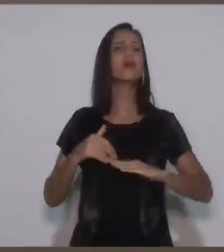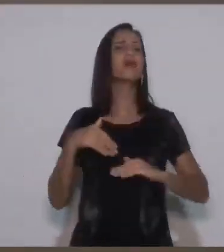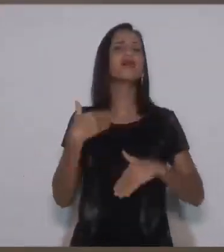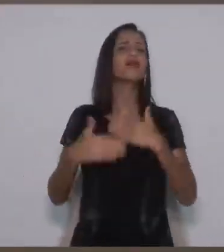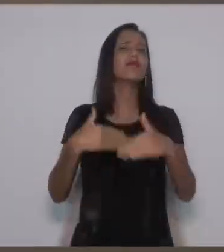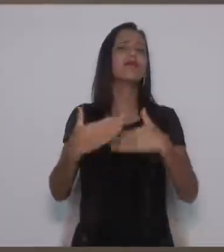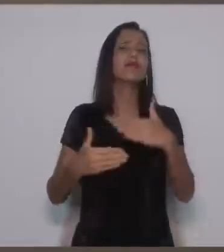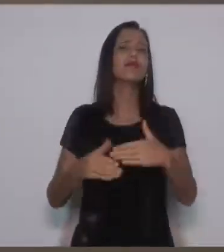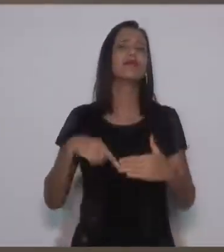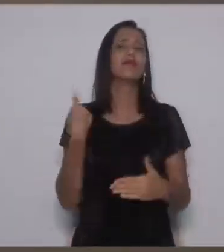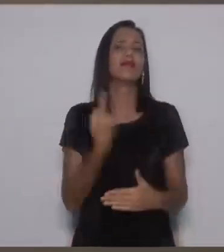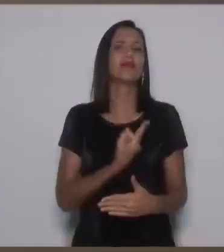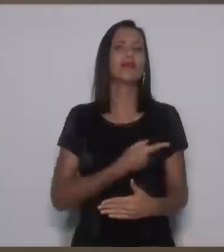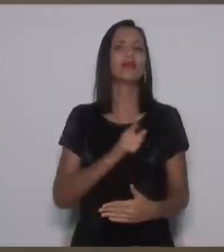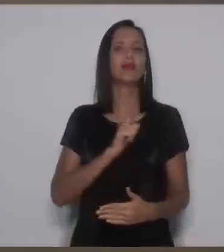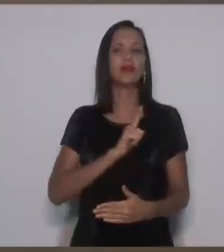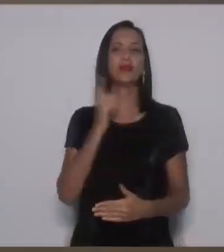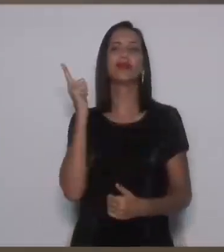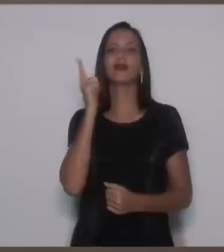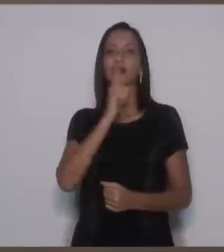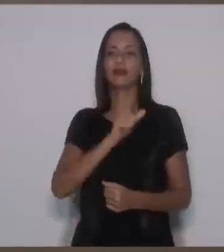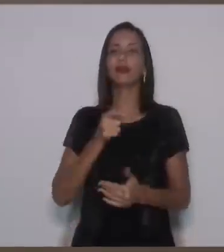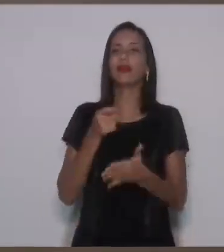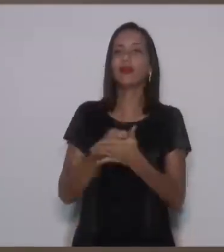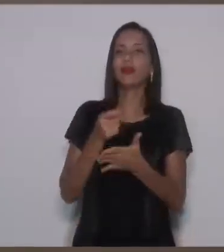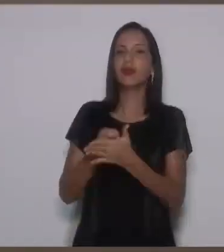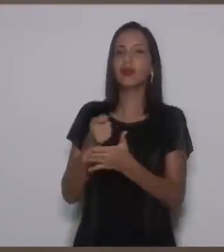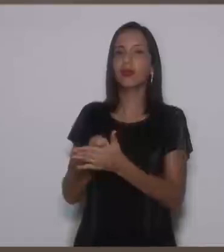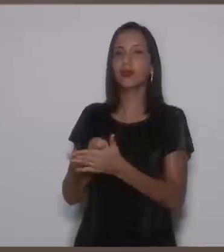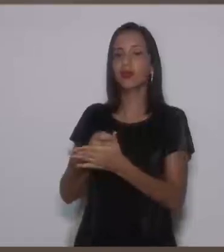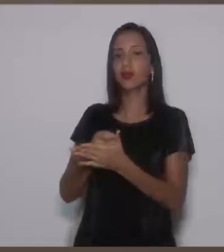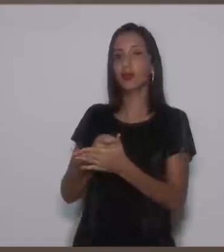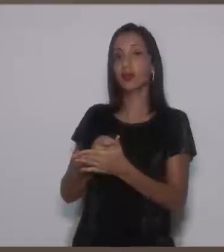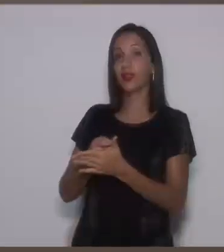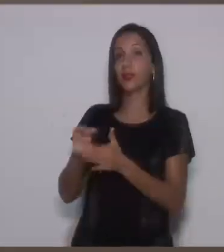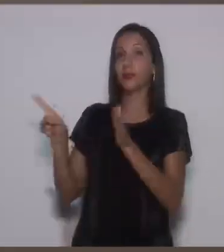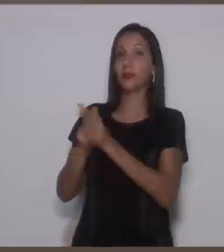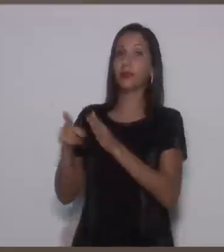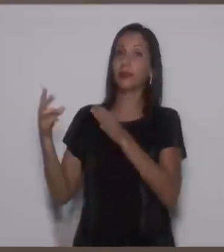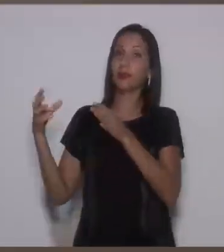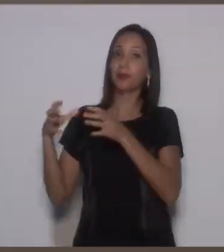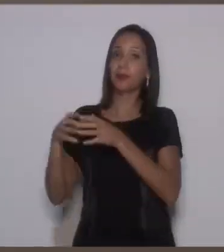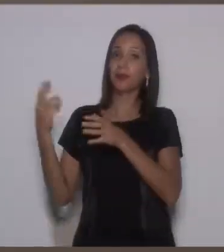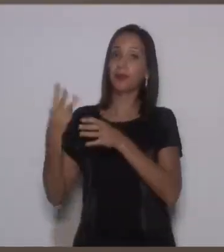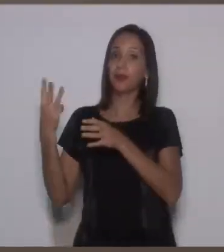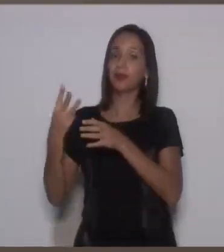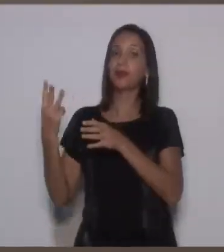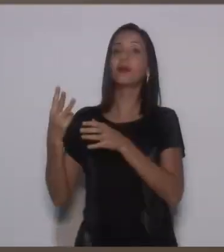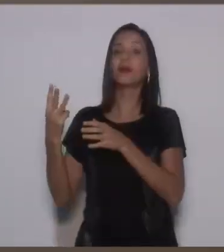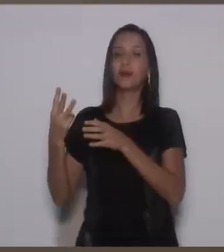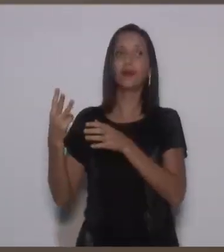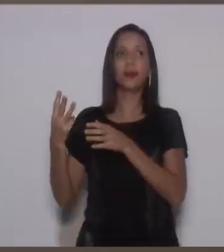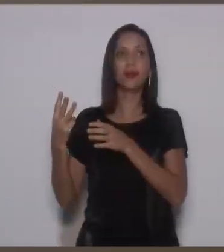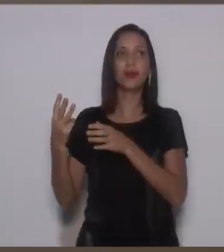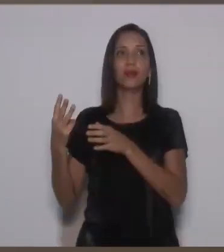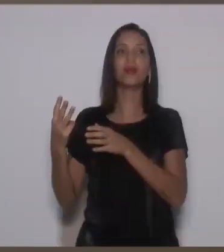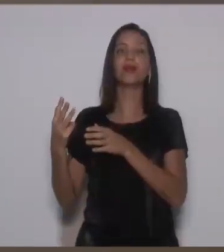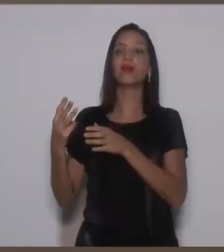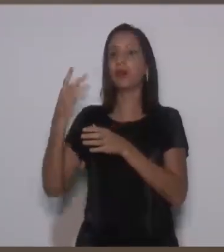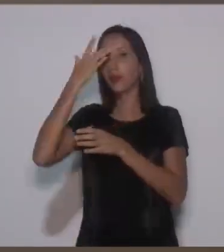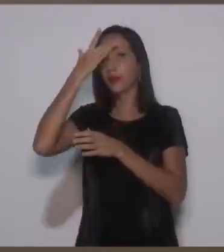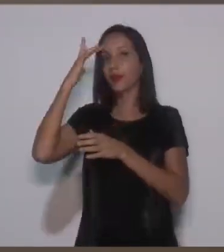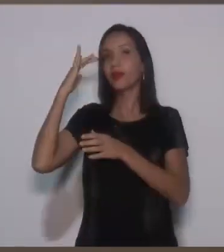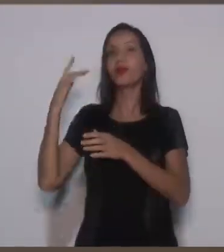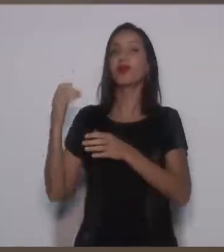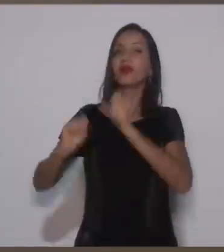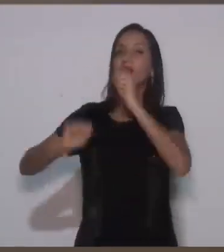hoje consegue cobrar dos fornecedores da cidade uma ação mais prática. Exemplo, a CPFL, ela é